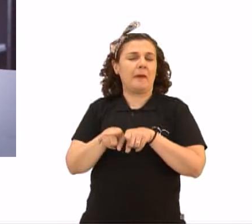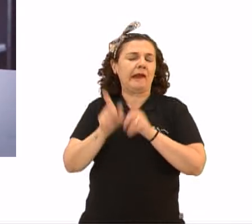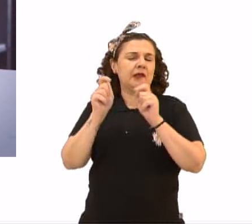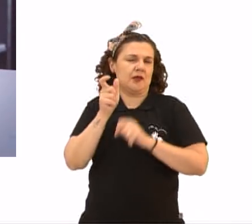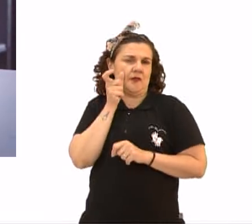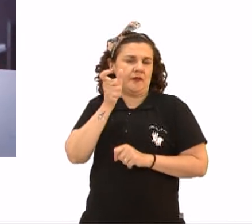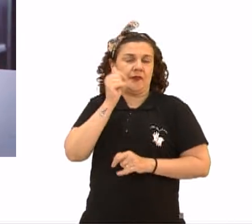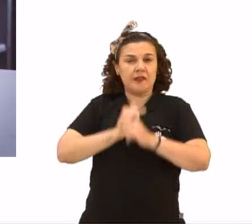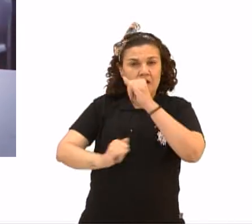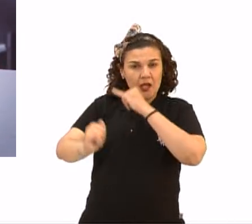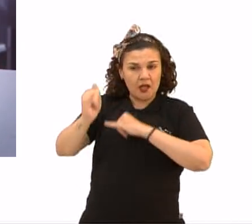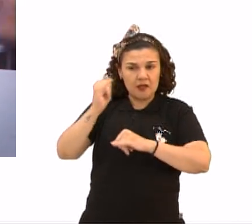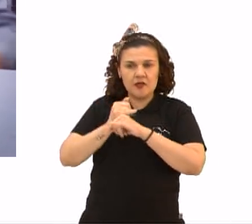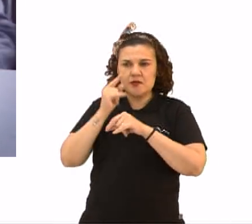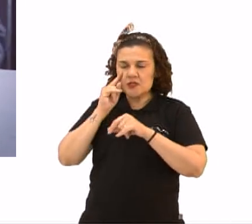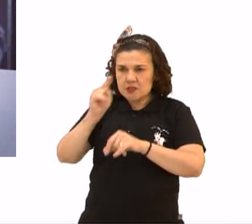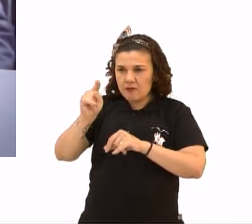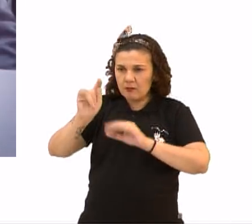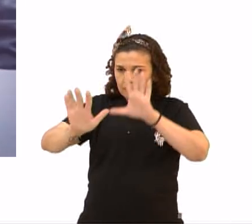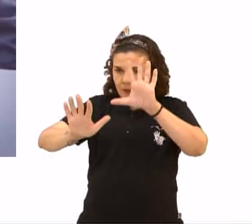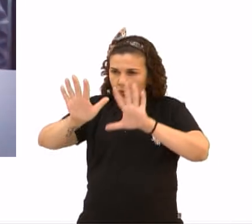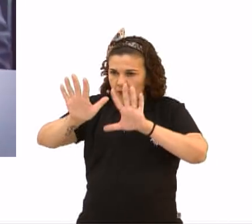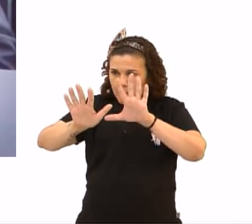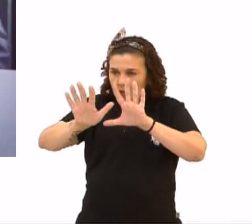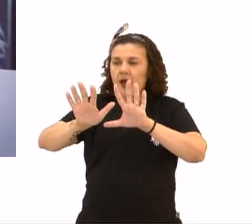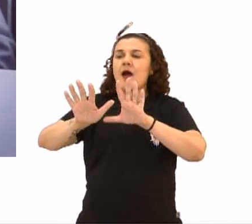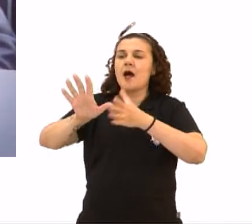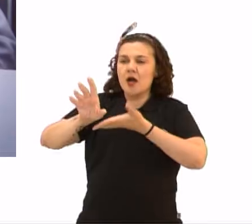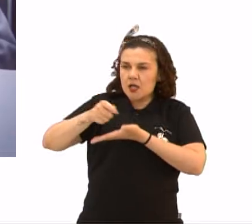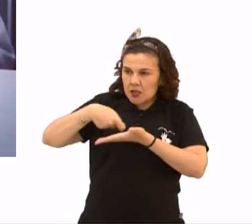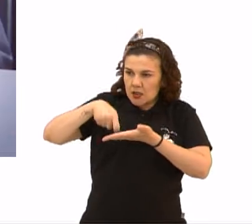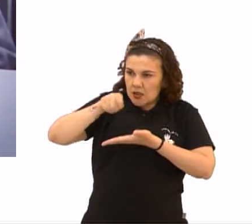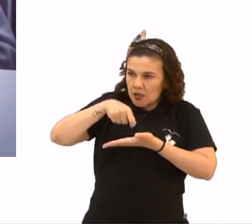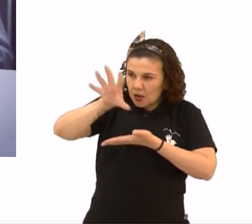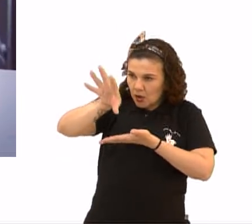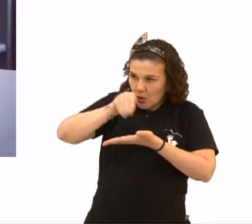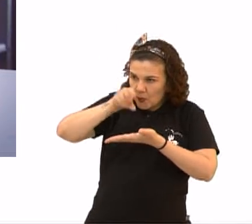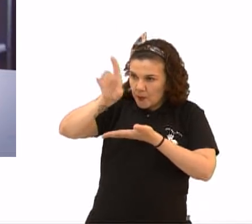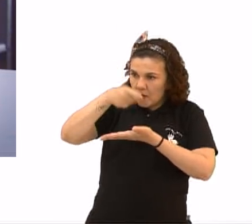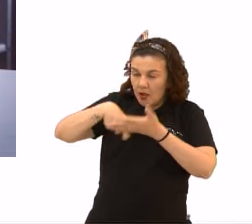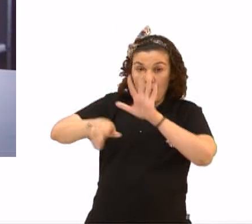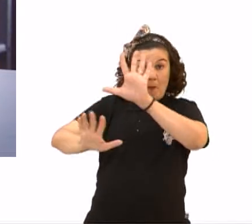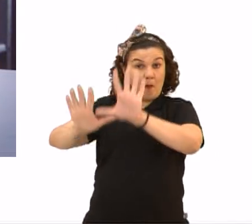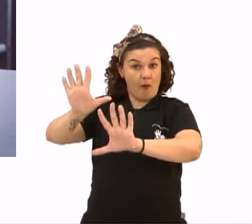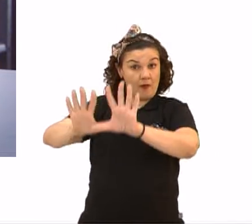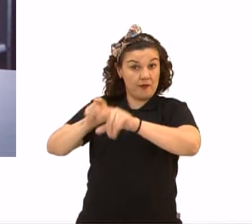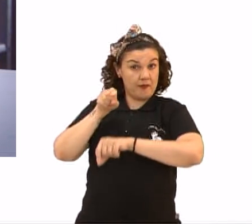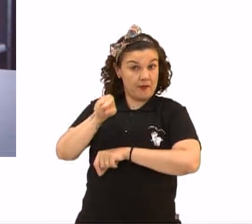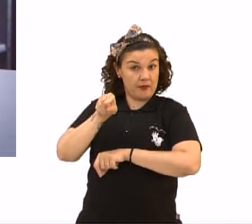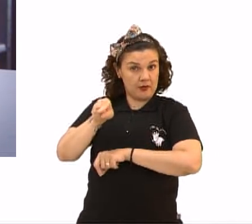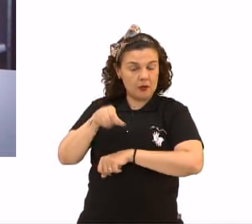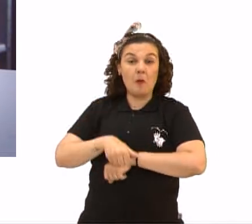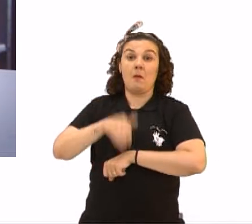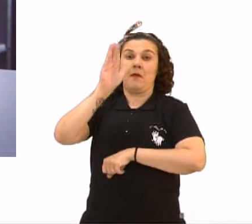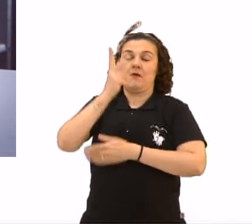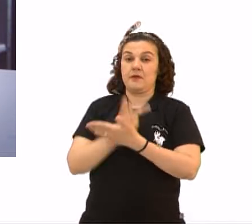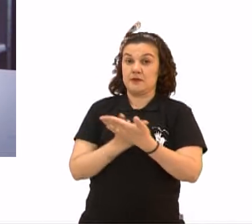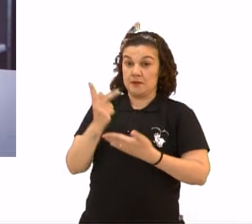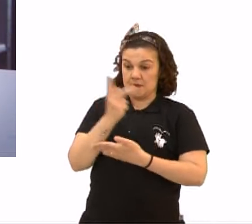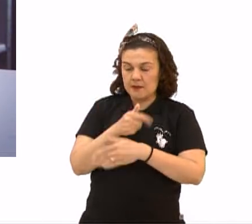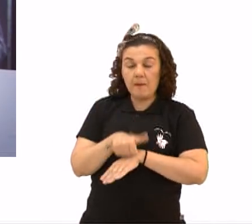muitas figuras de movimento, cenas e tal, que você vai meio que desenhando a partir daquelas referências, assim. E quanto mais você desenha,